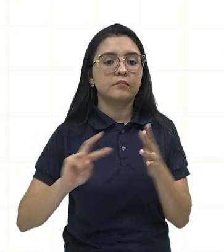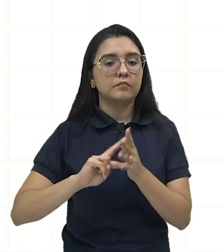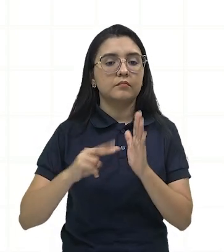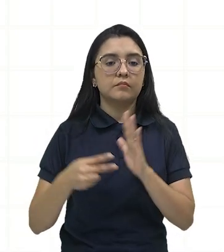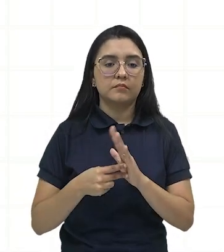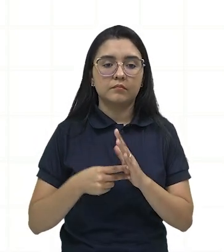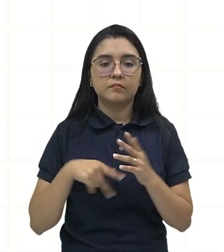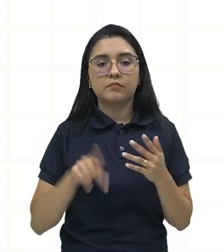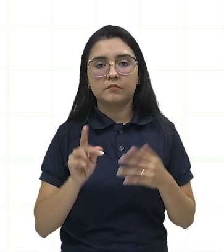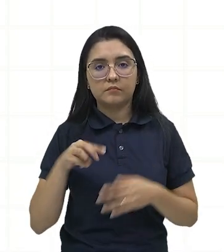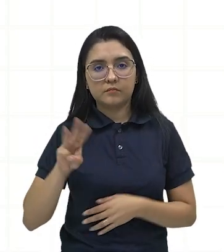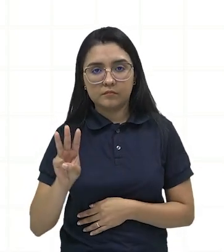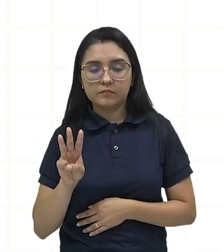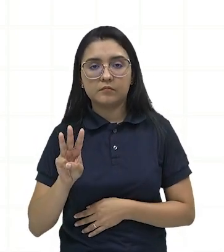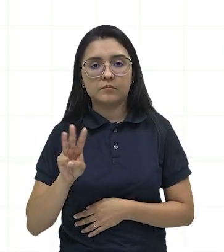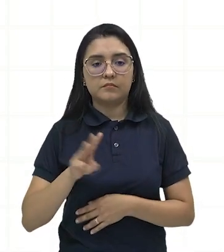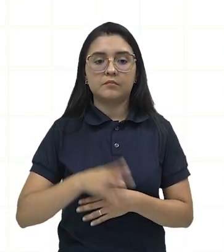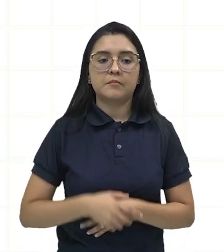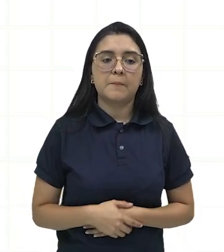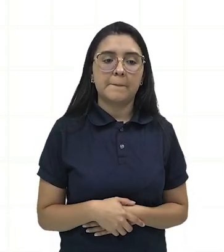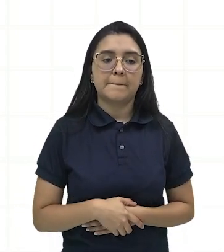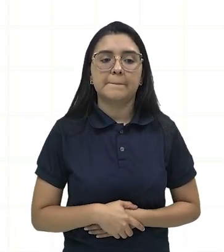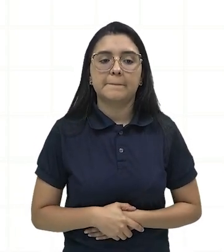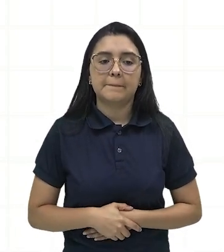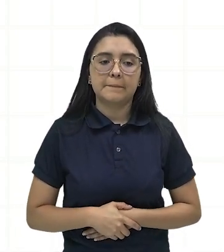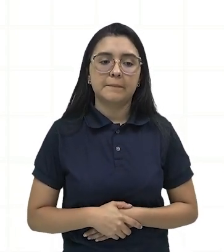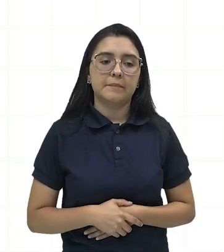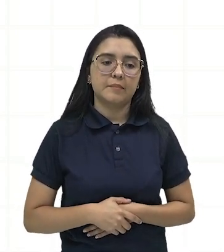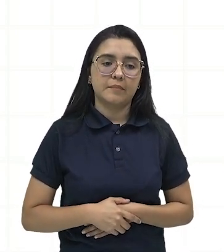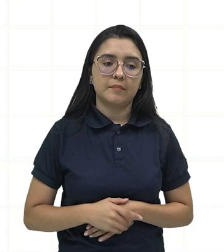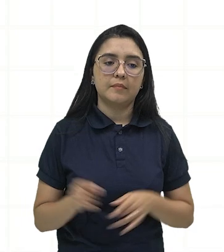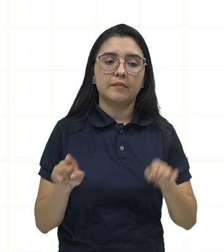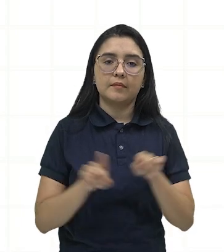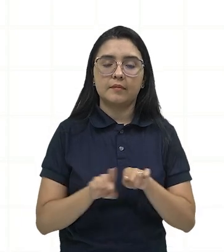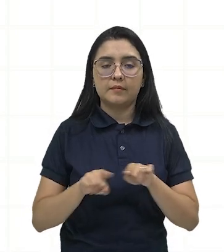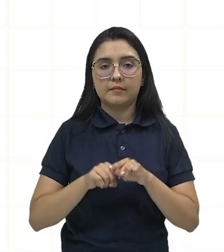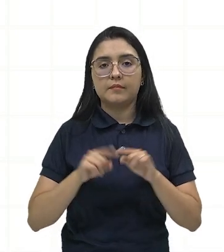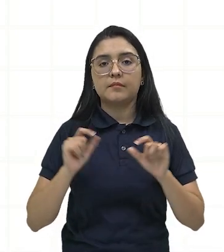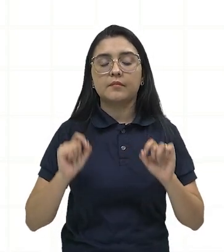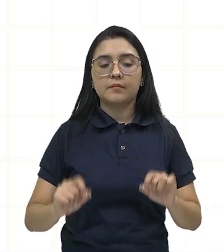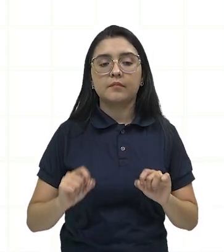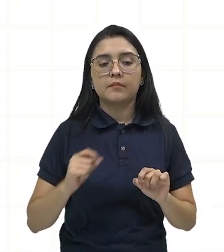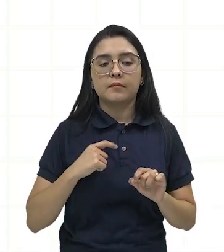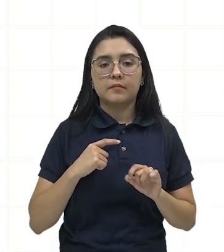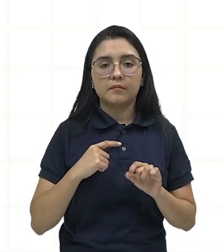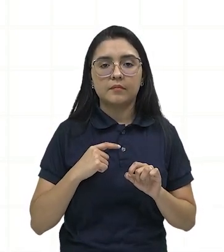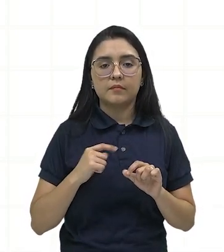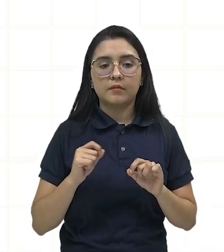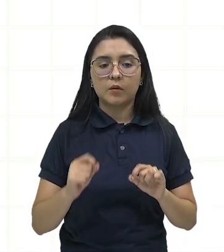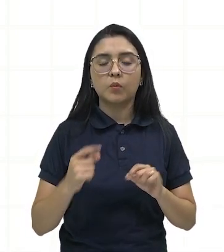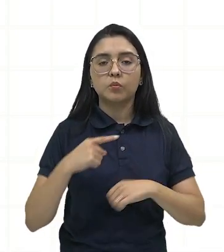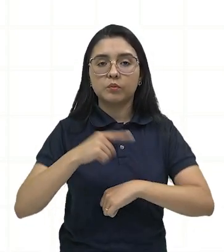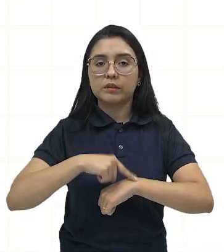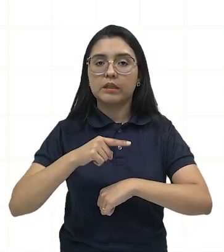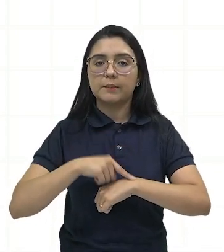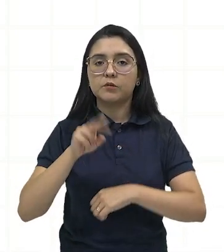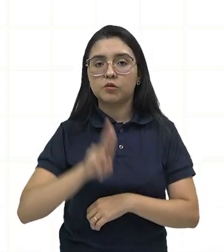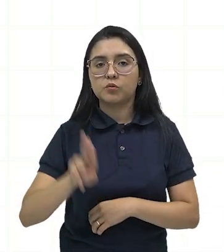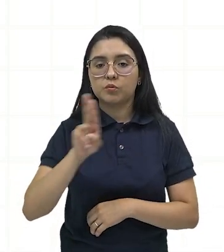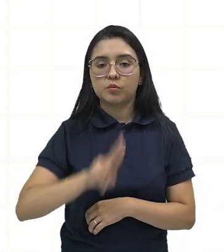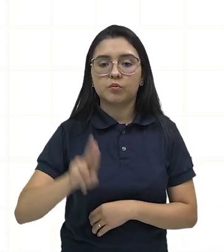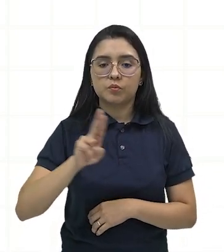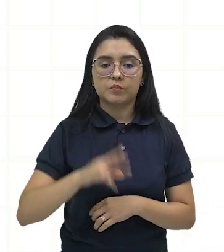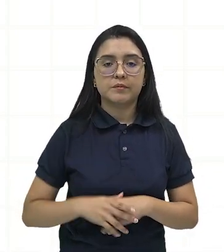ser medida em quilowatt e a variação de tempo, né, o intervalo de tempo de uso